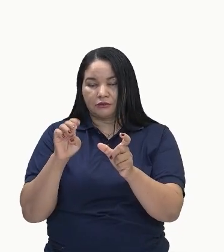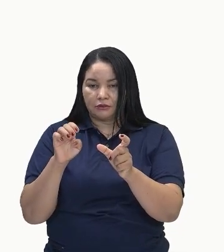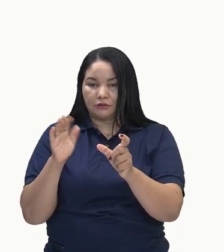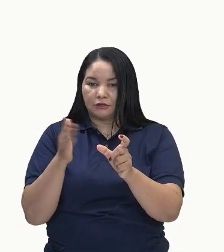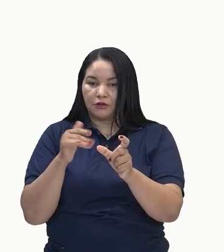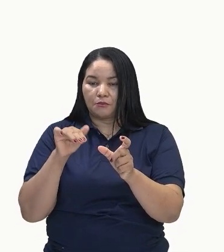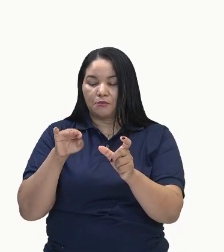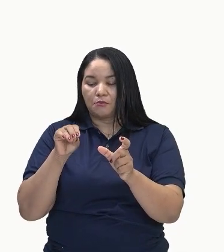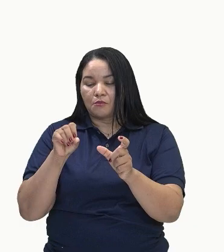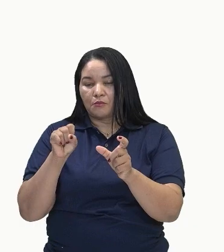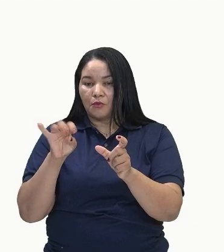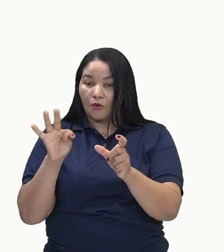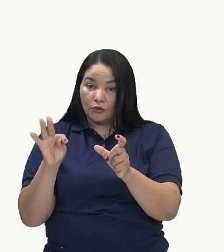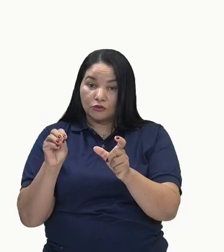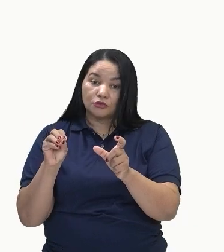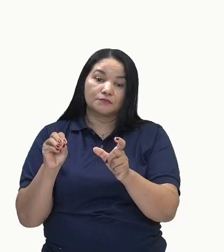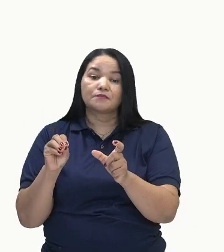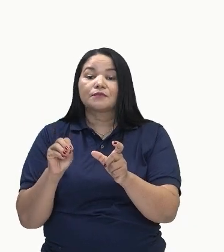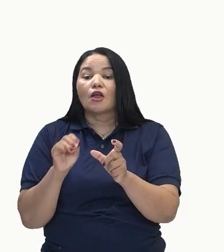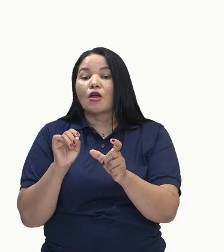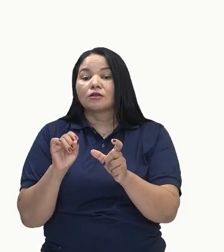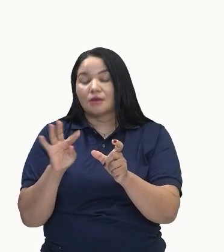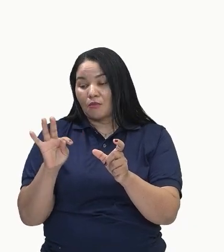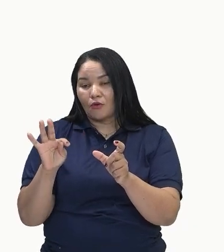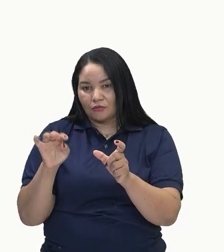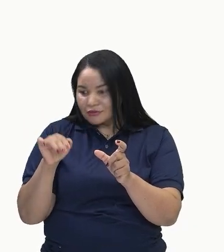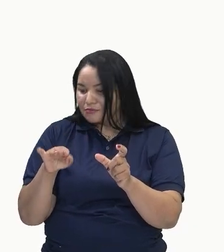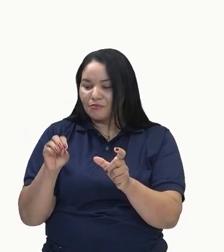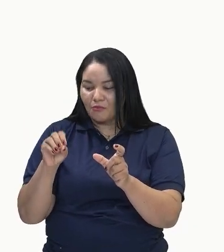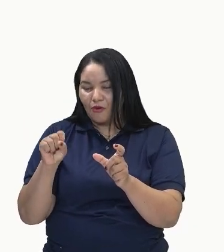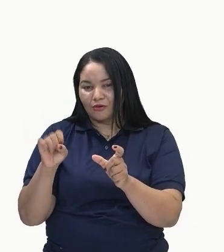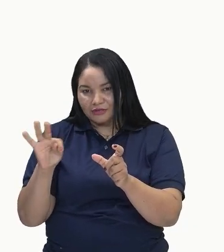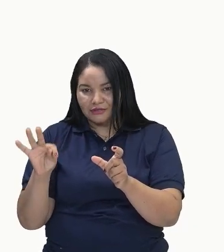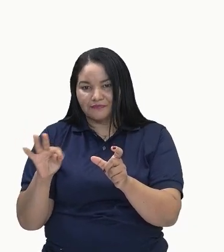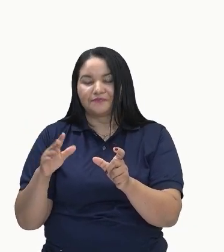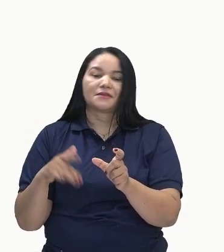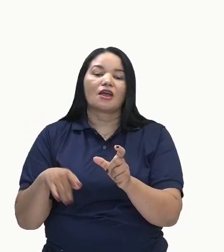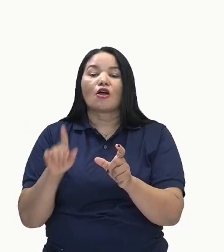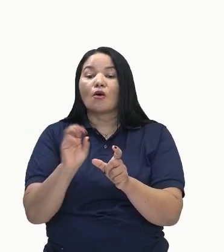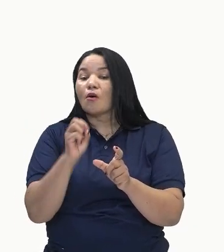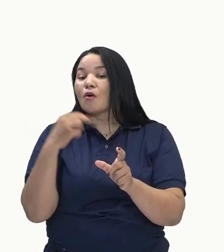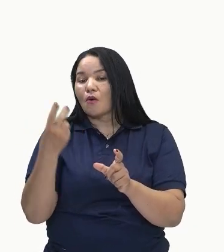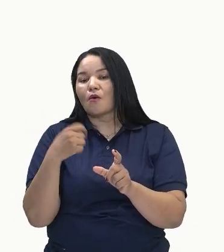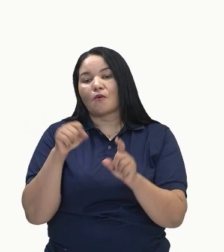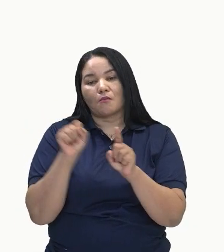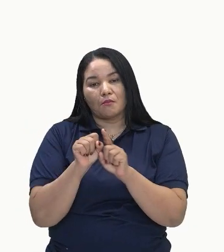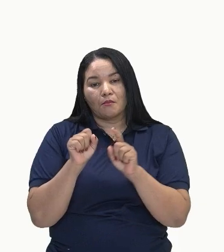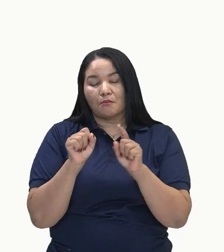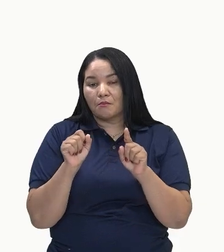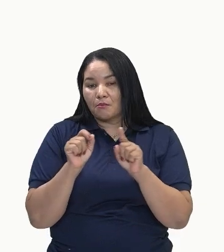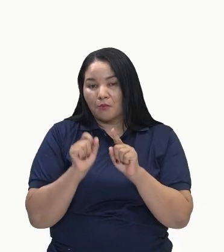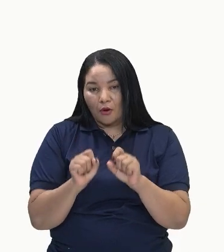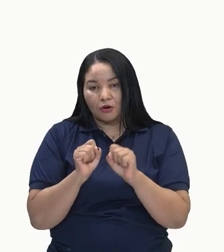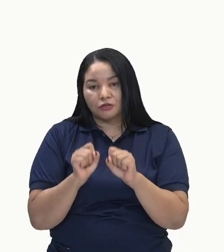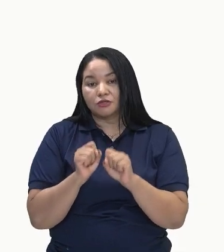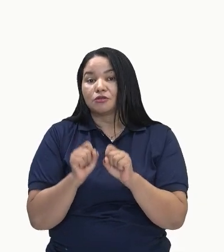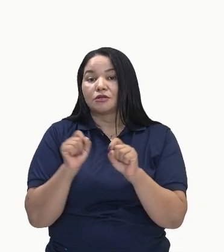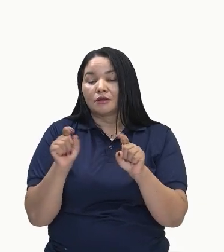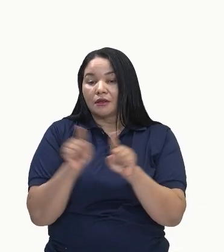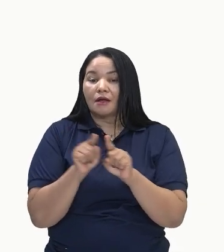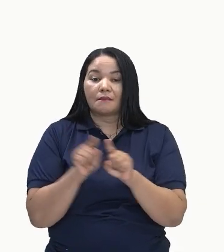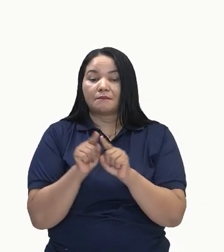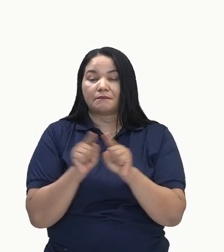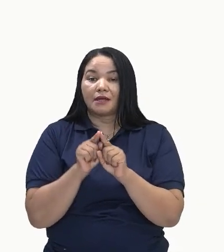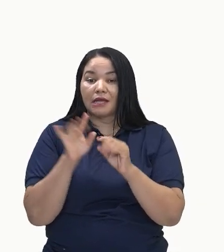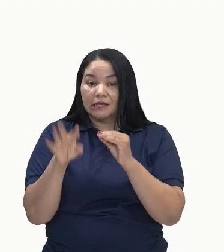Então, alguns adjetivos, são poucos, tá? De 2 sílabas, eu posso colocar esse adjetivo na sua forma superlativa